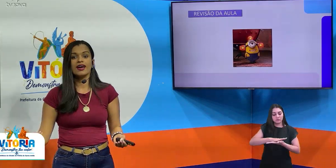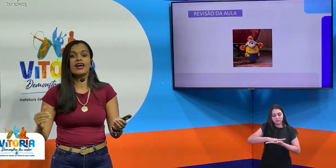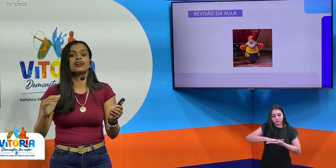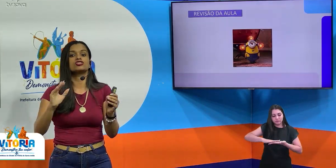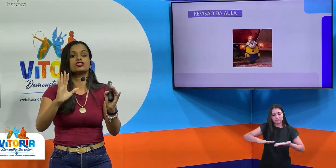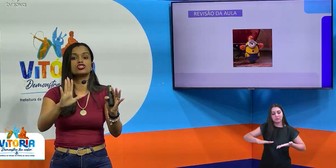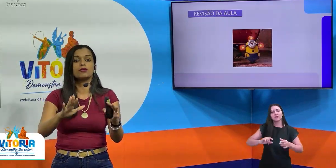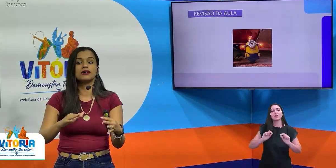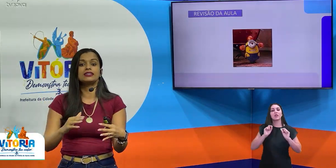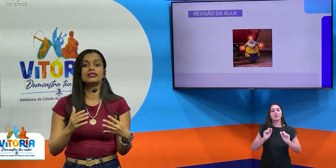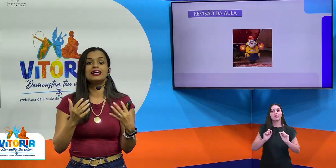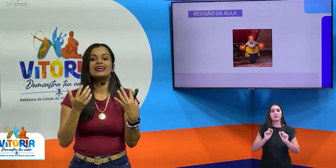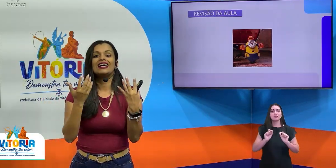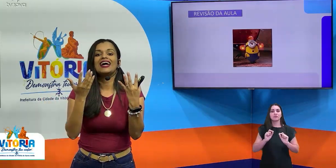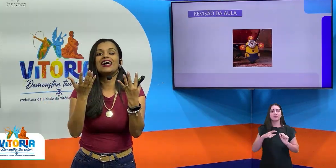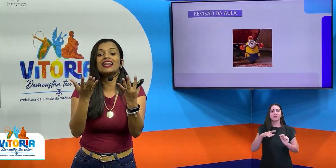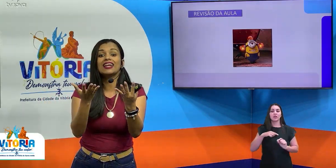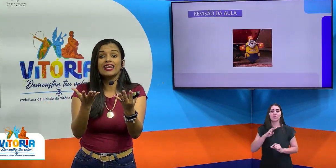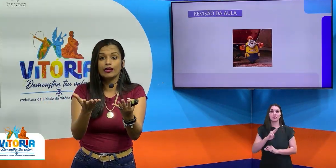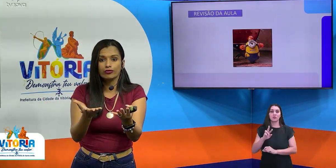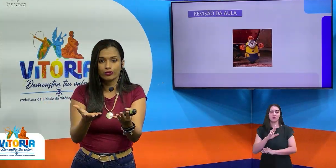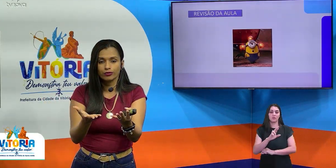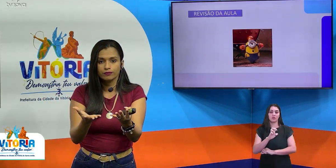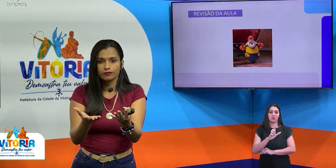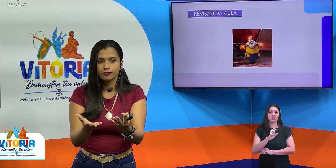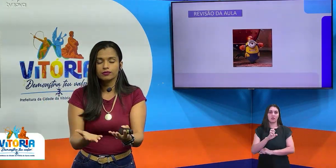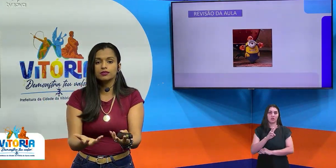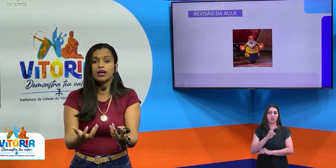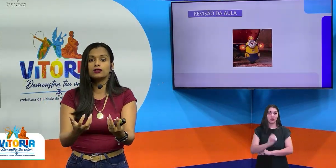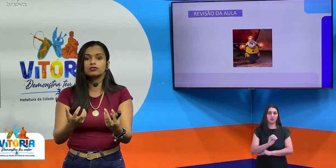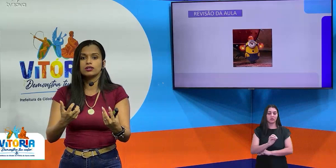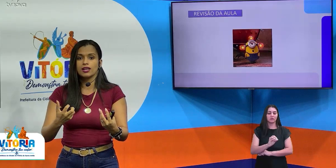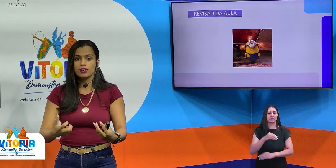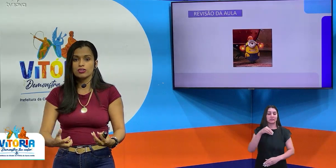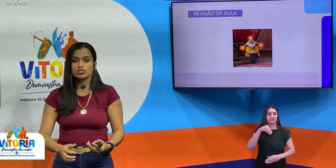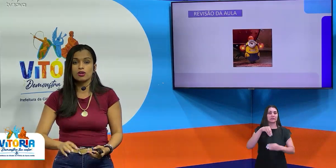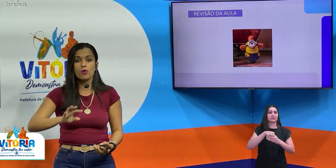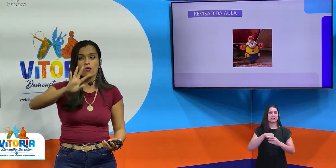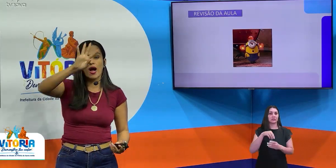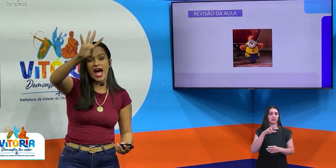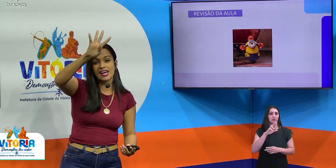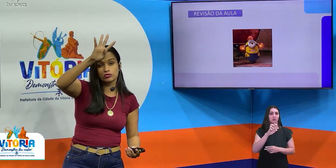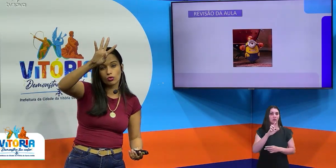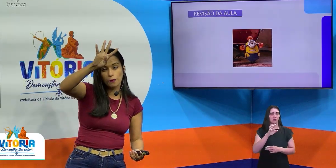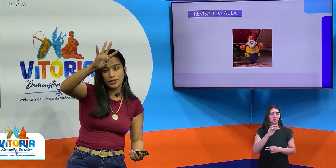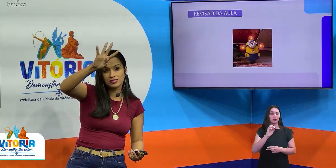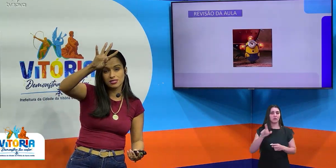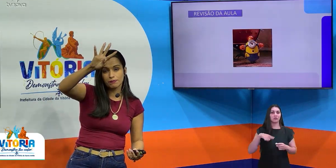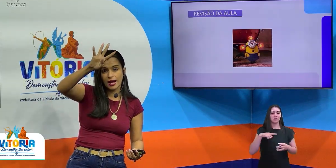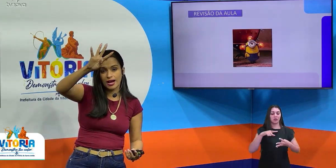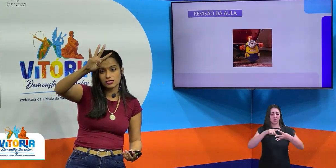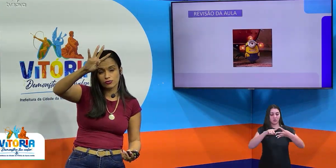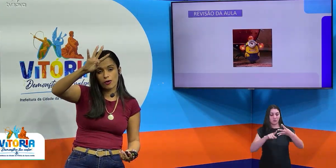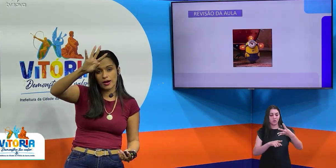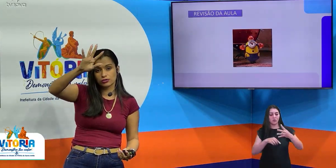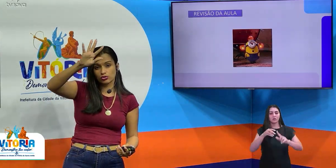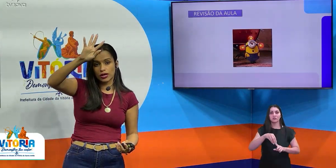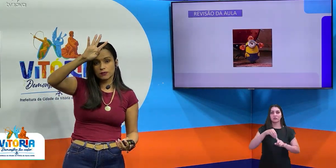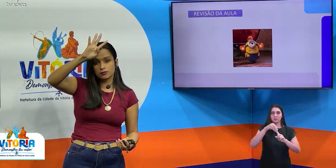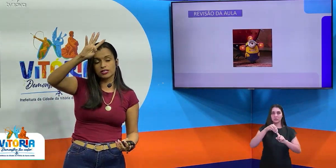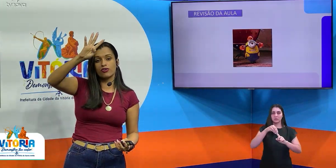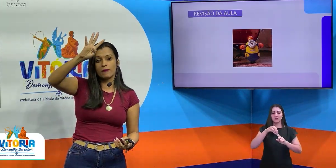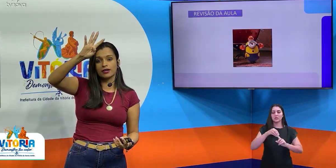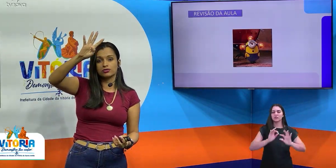superfície, é que a gente chama de relevo. Dentro do relevo, a gente tem 4 principais